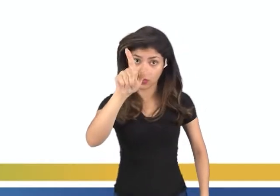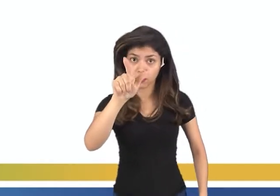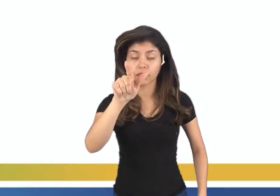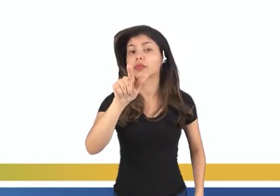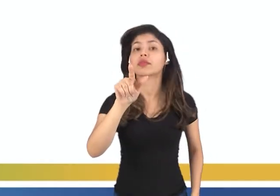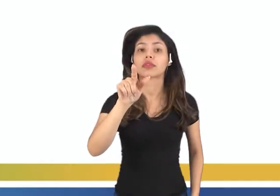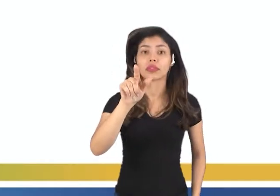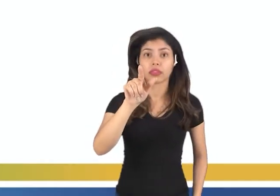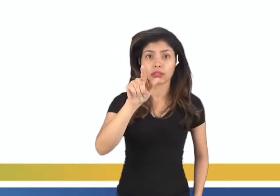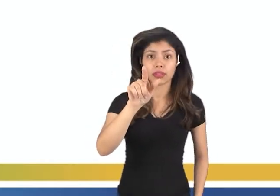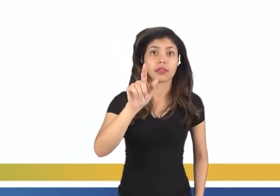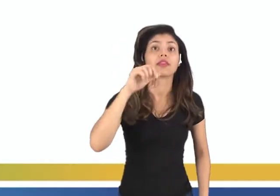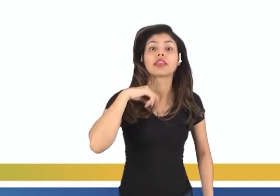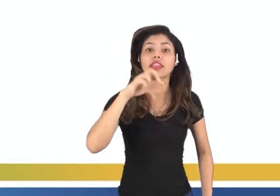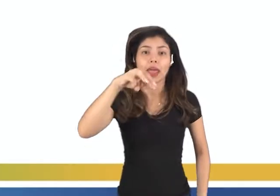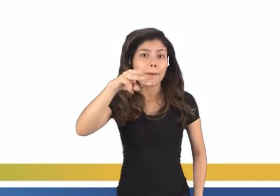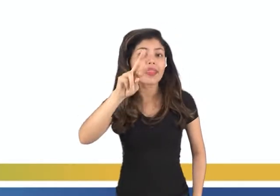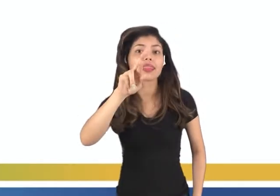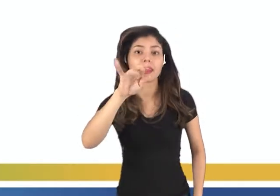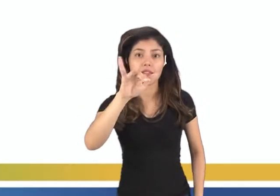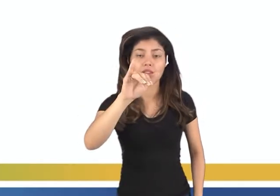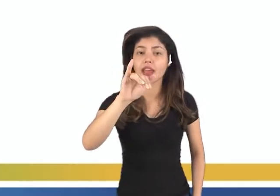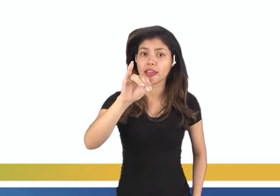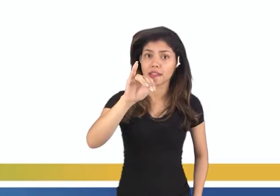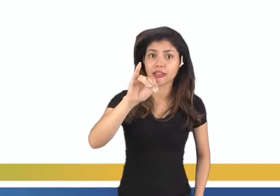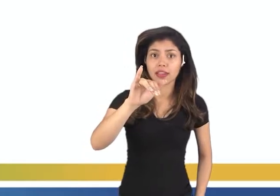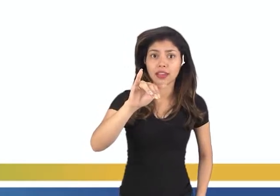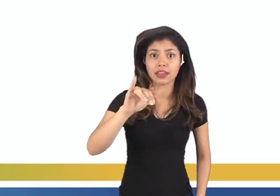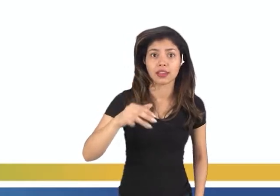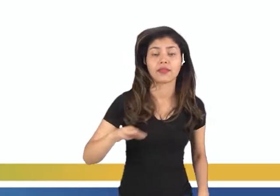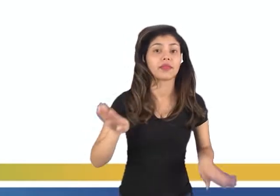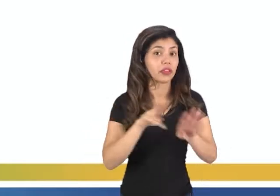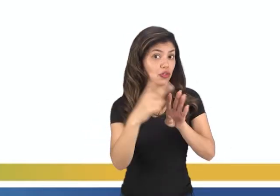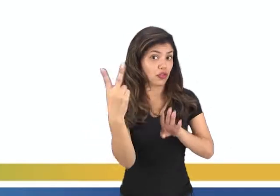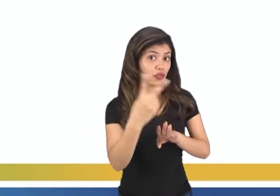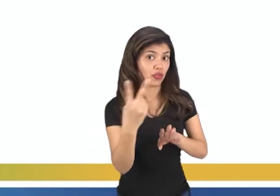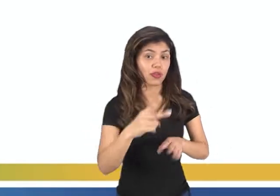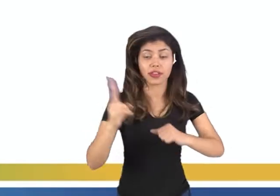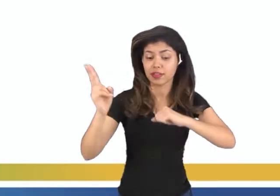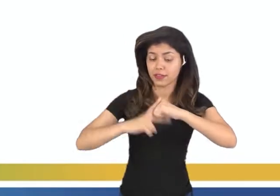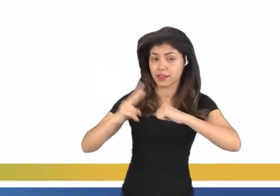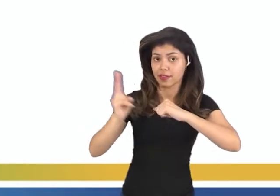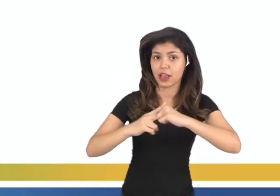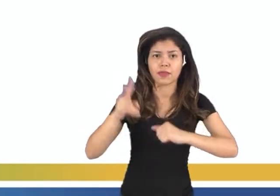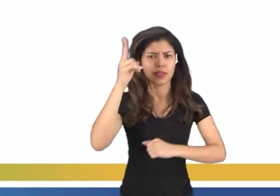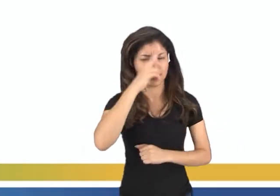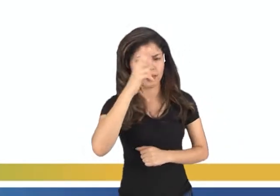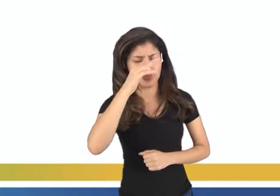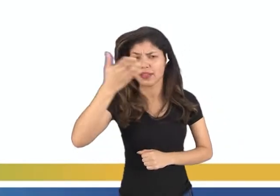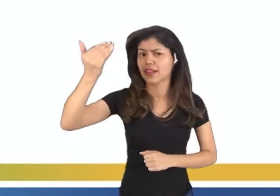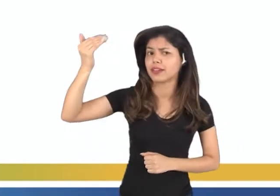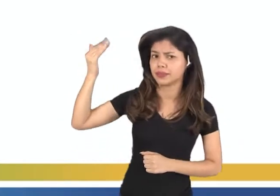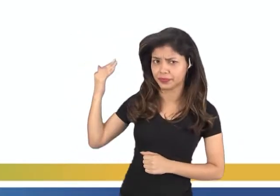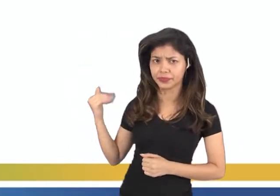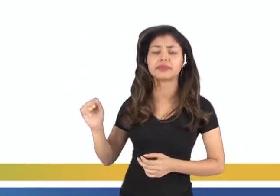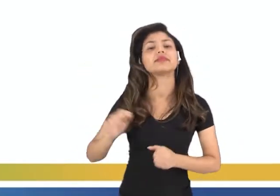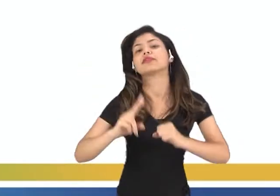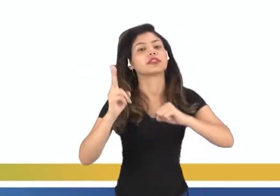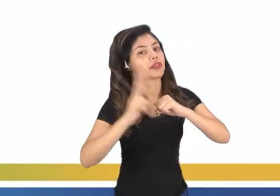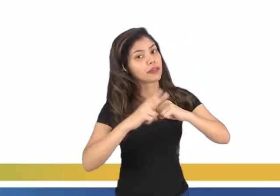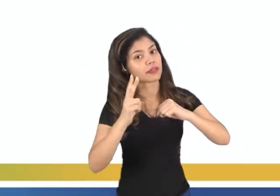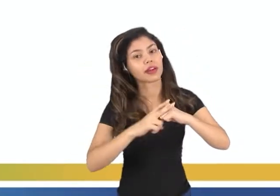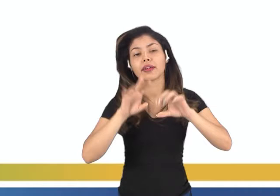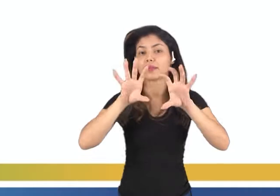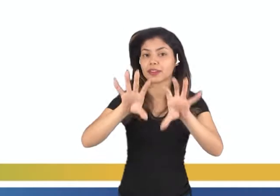ali o título da matéria. E nós encontramos dois verbos. Lembrando lá da nossa aula, o verbo